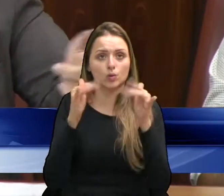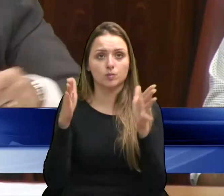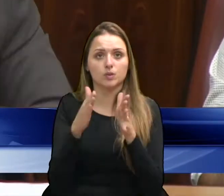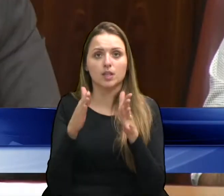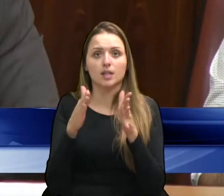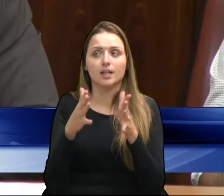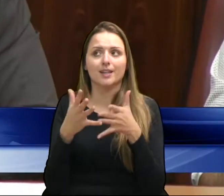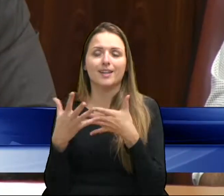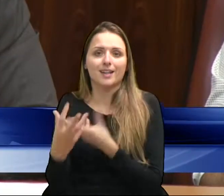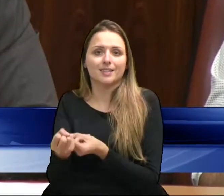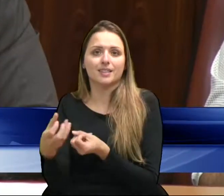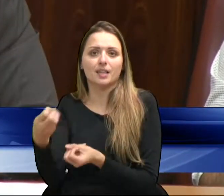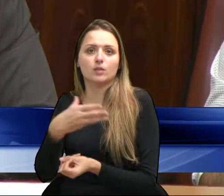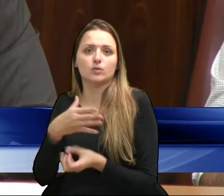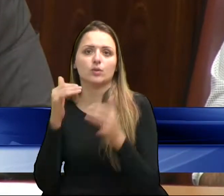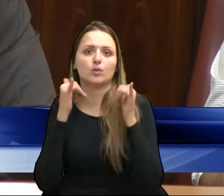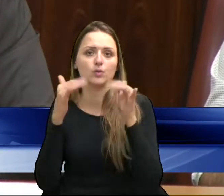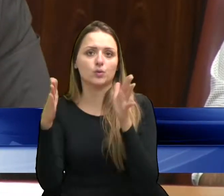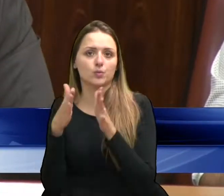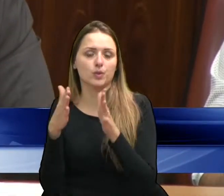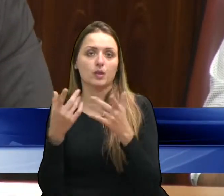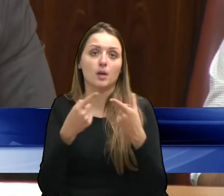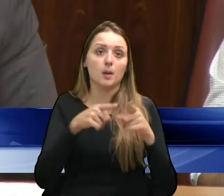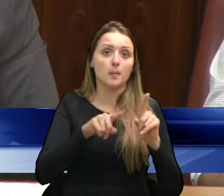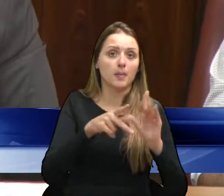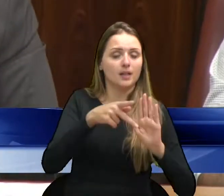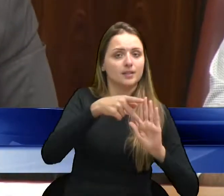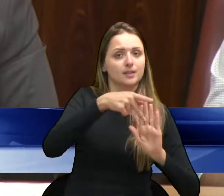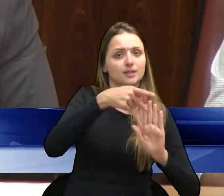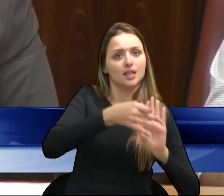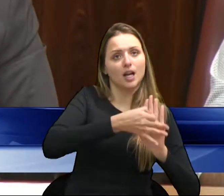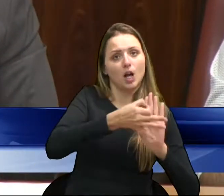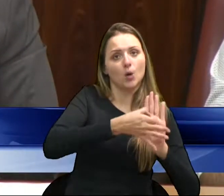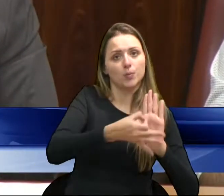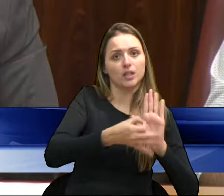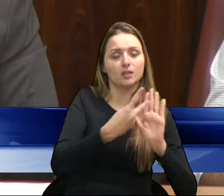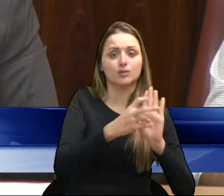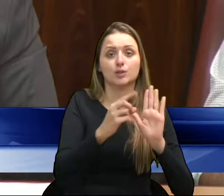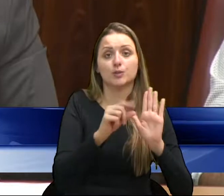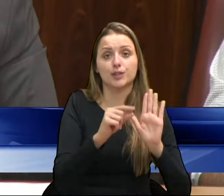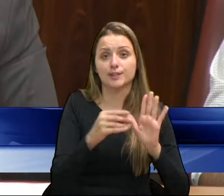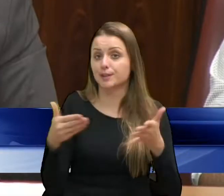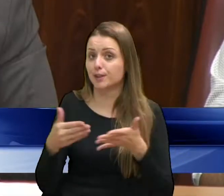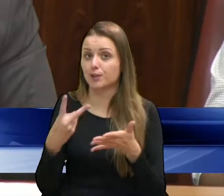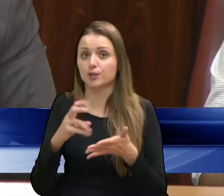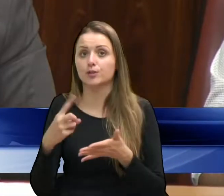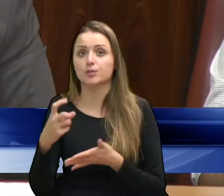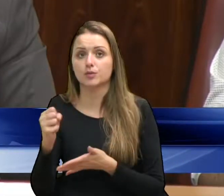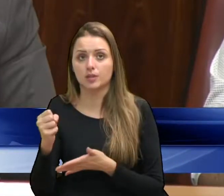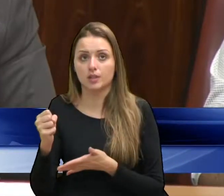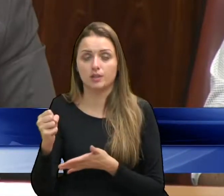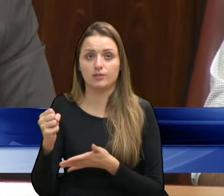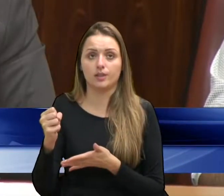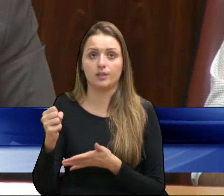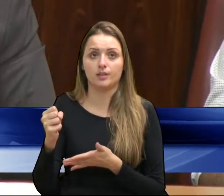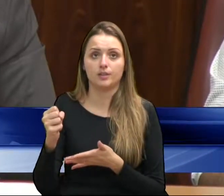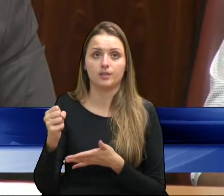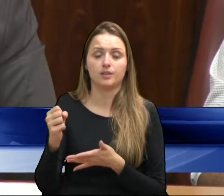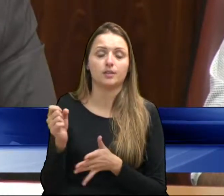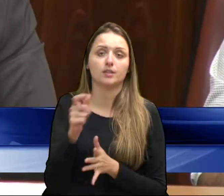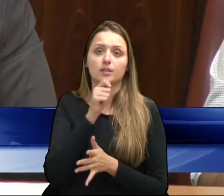novos. Porém, este parecer aqui é de 2010, nós estamos em 2018, e a licitação ainda não se